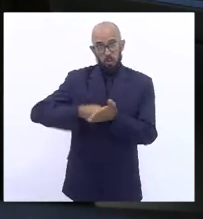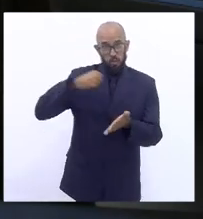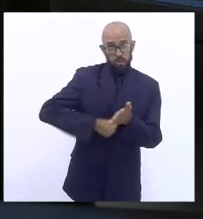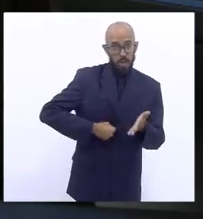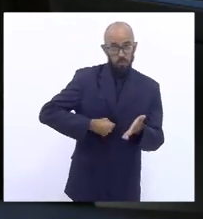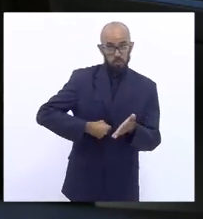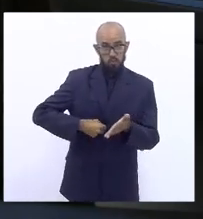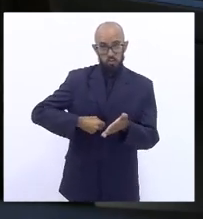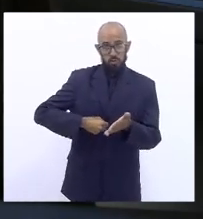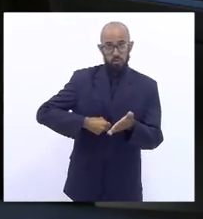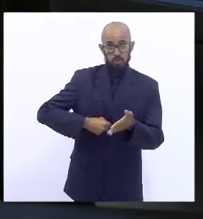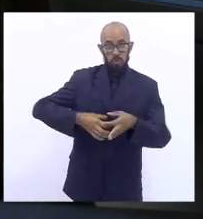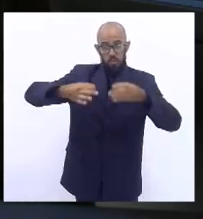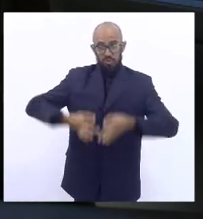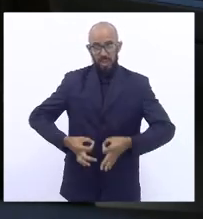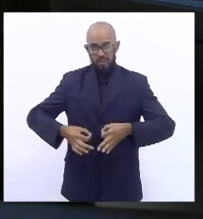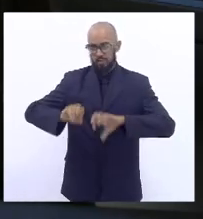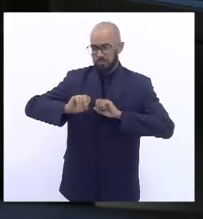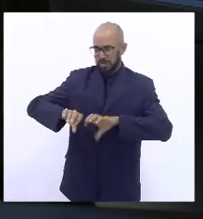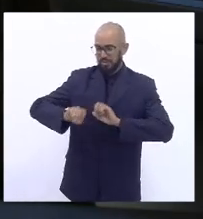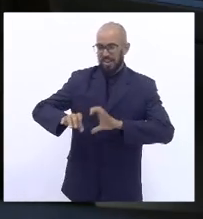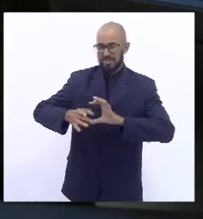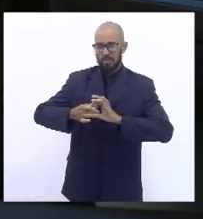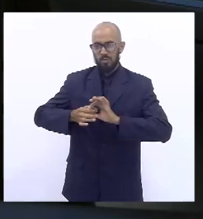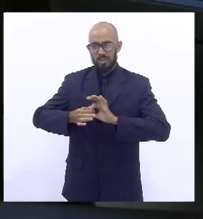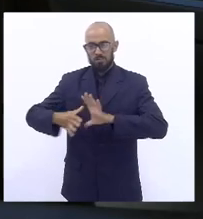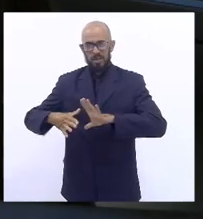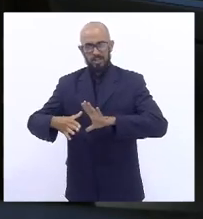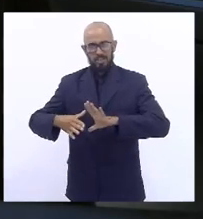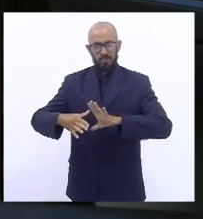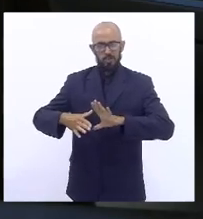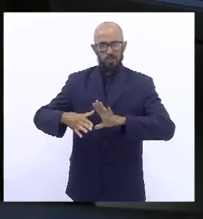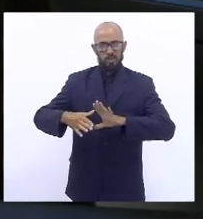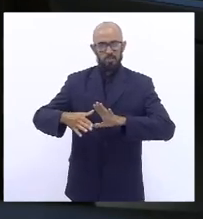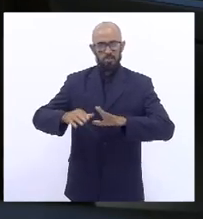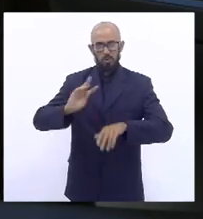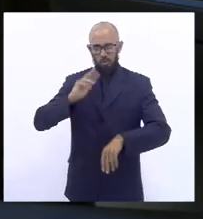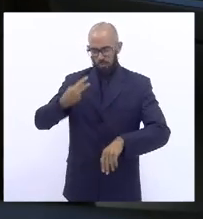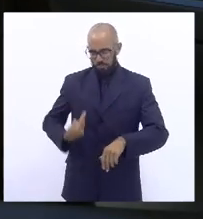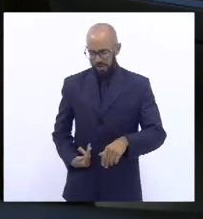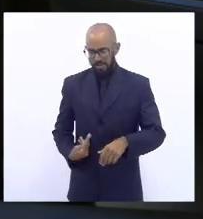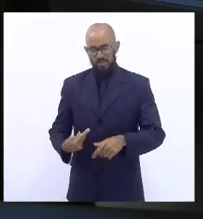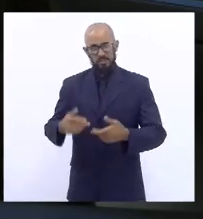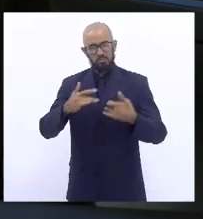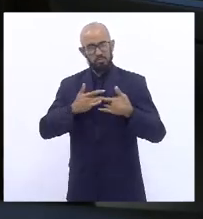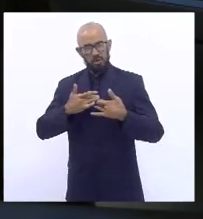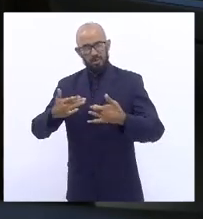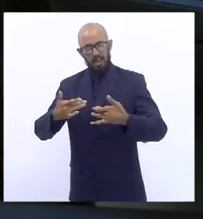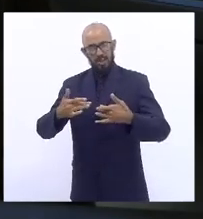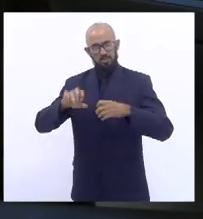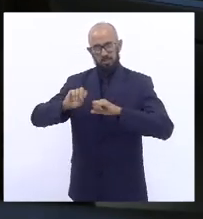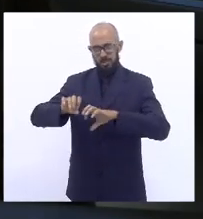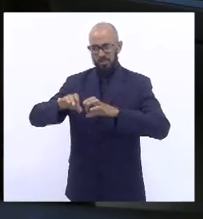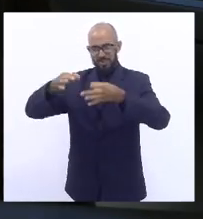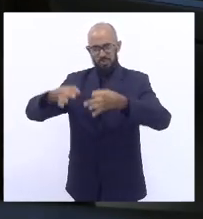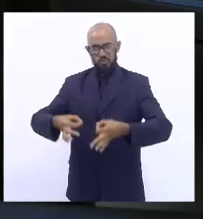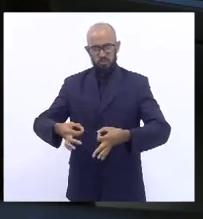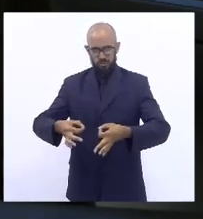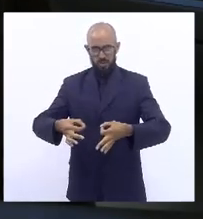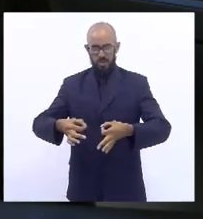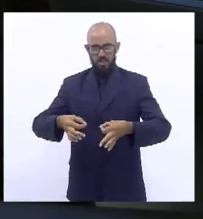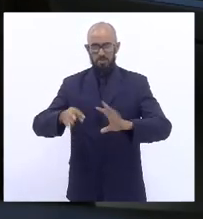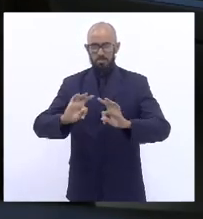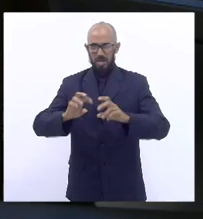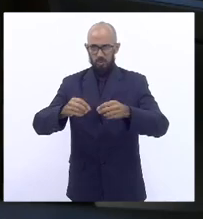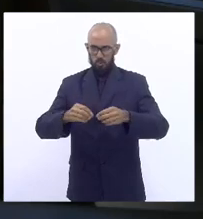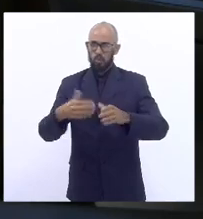então, por uma educação libertadora, por um humanismo solidário e por uma educação justa para todos